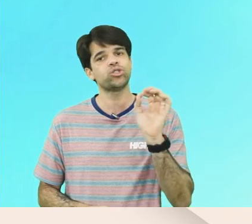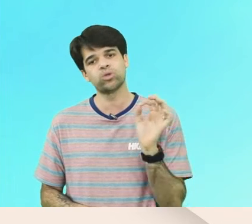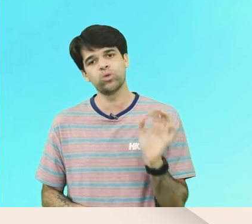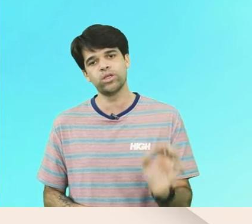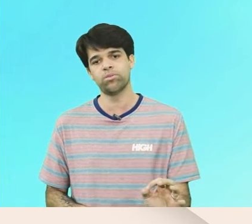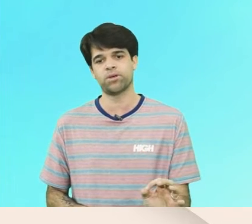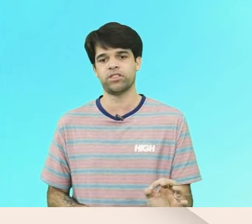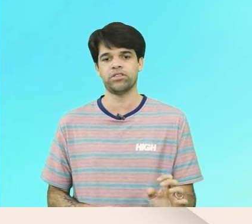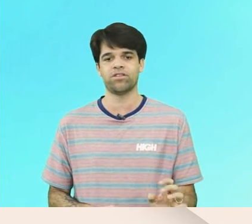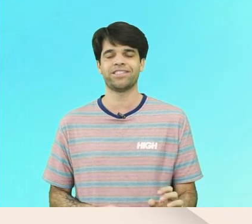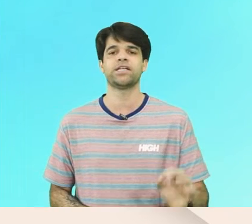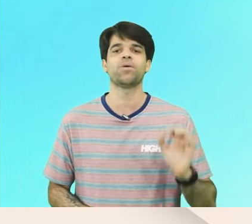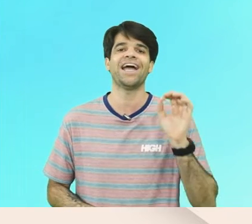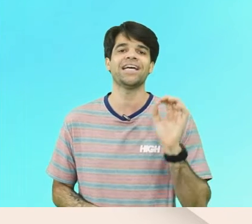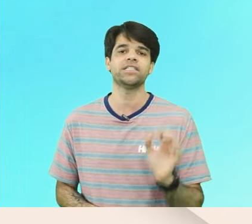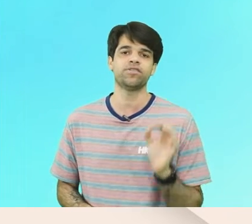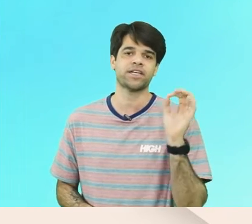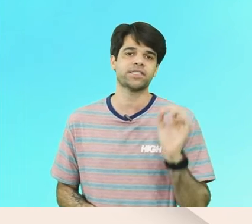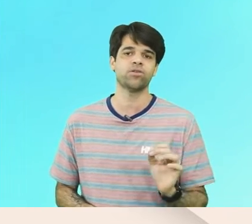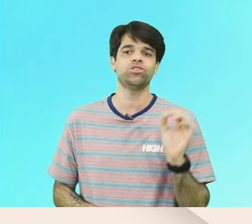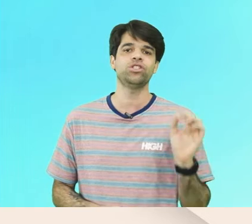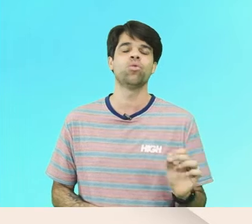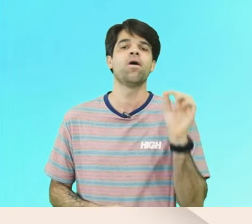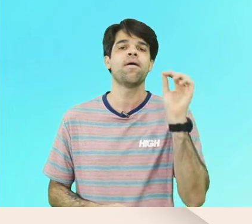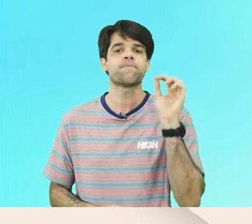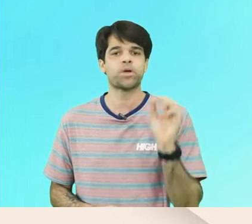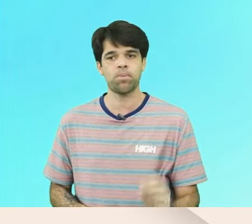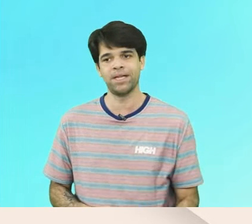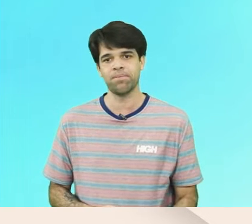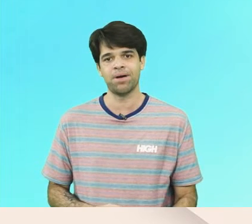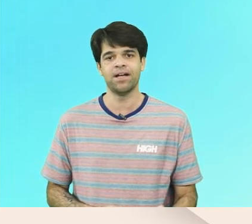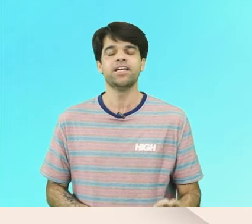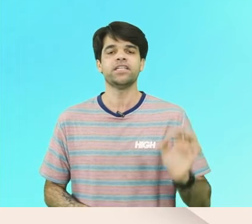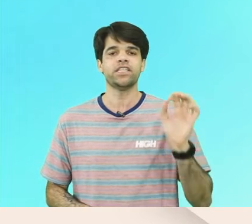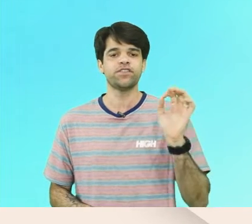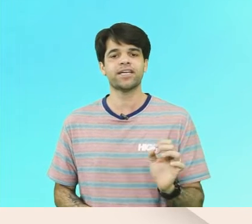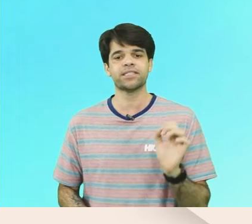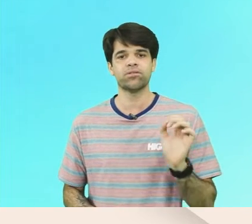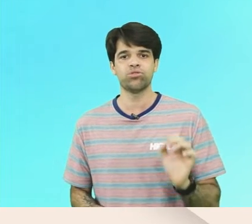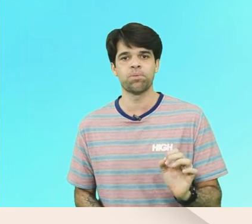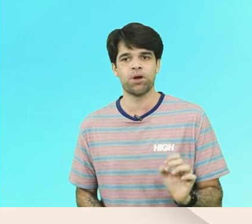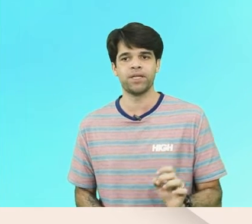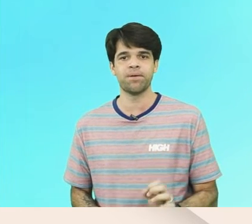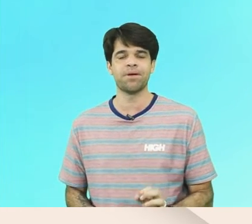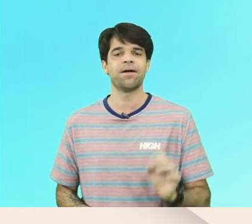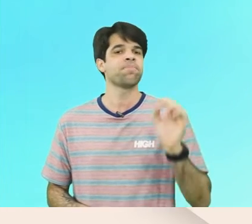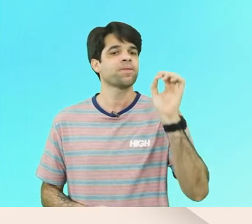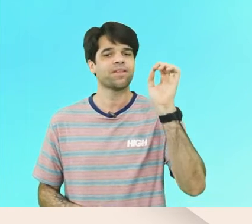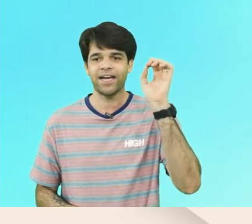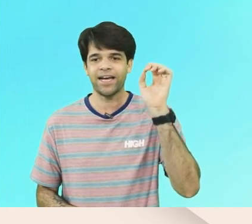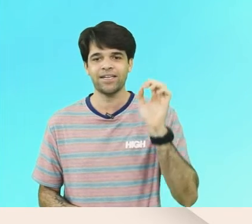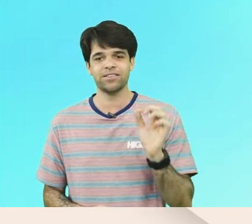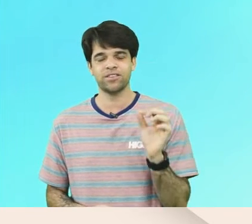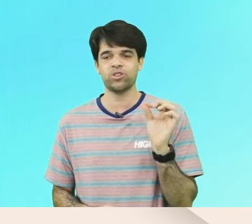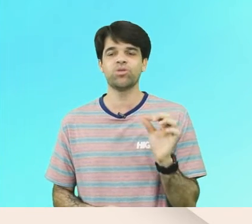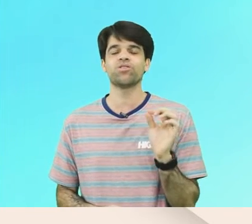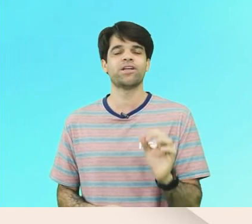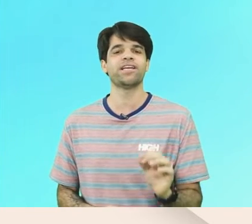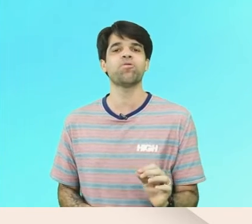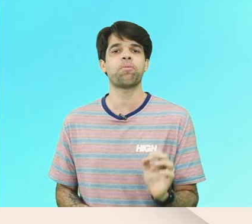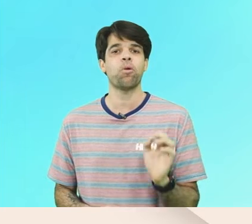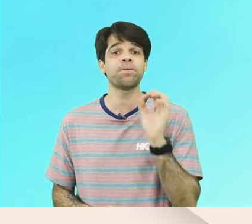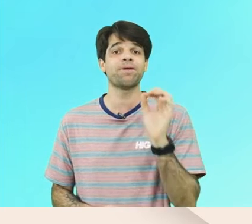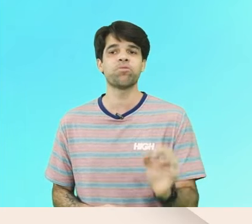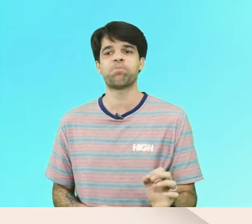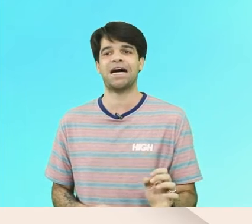pensando nessa estrutura de um projeto de inovação é a identificação de um problema. Identificação de um problema, eu digo